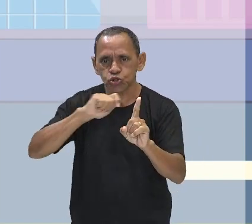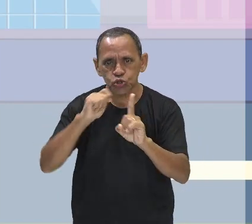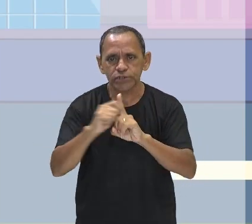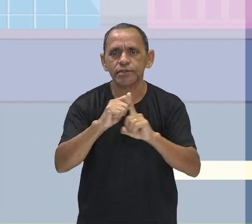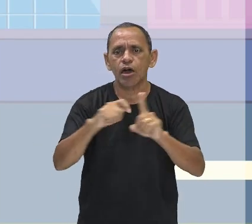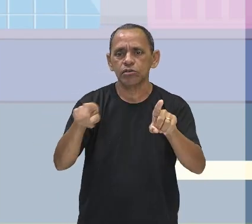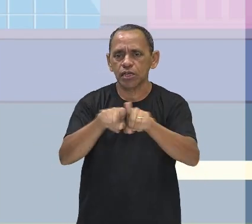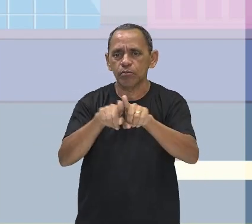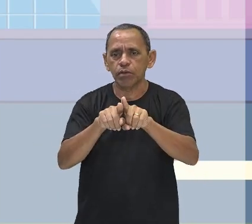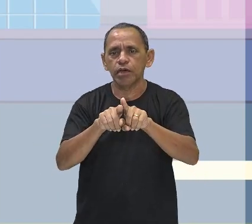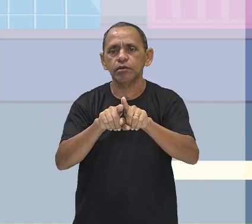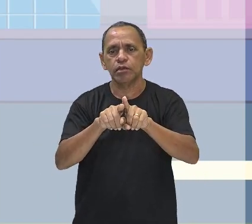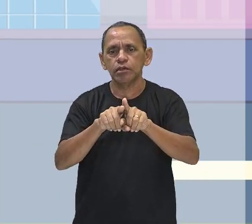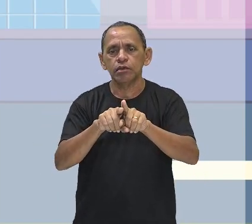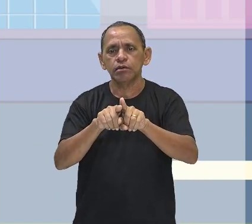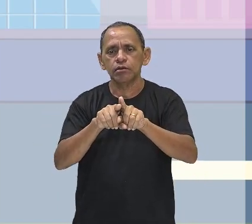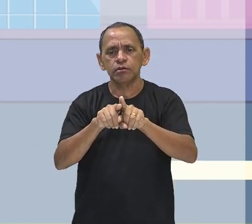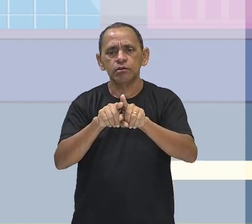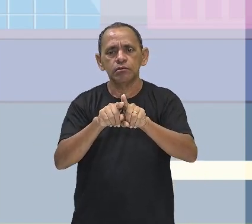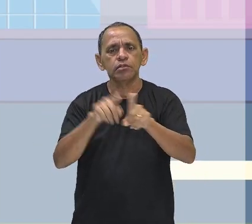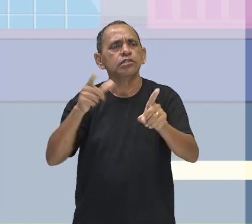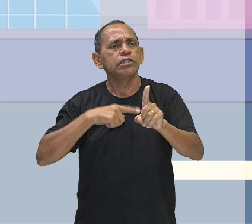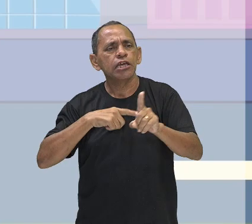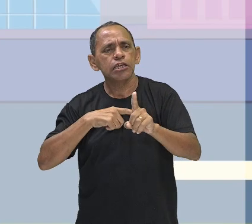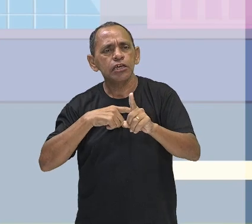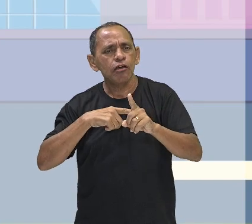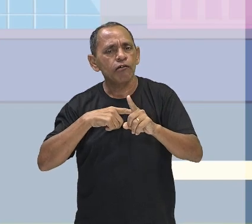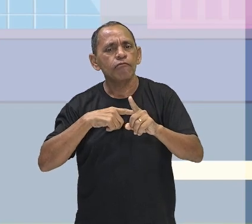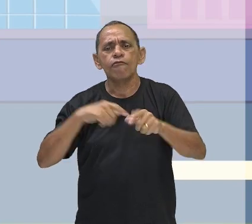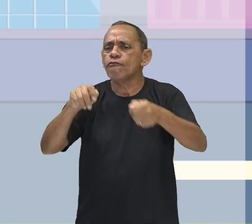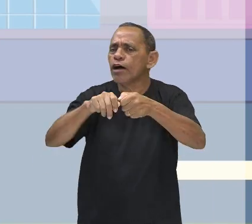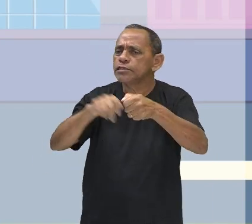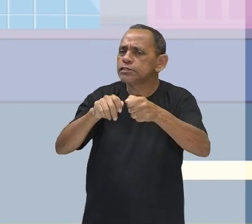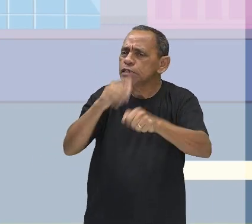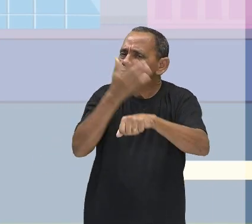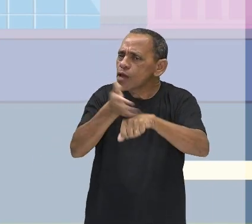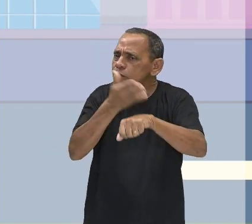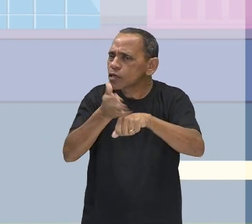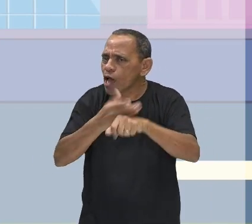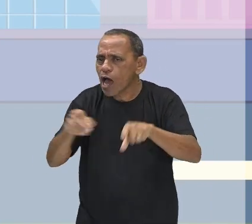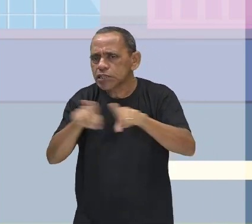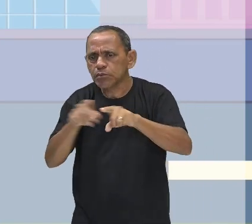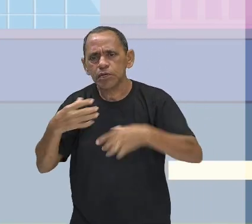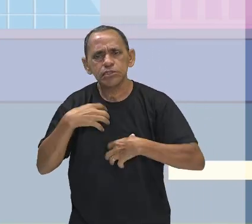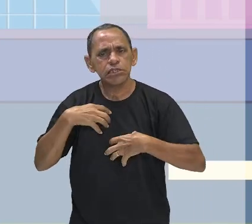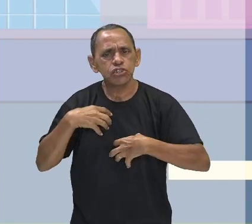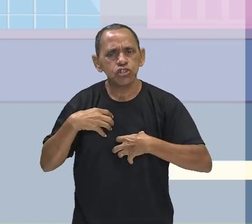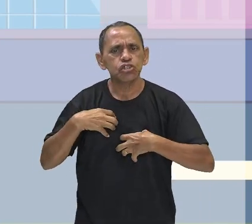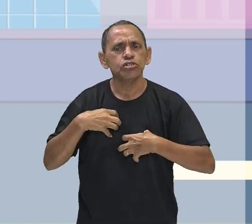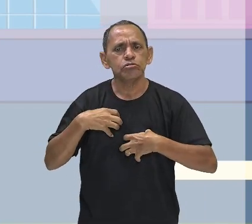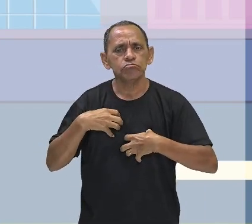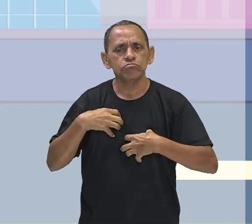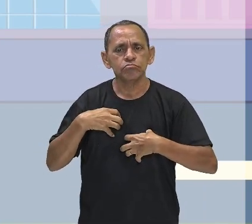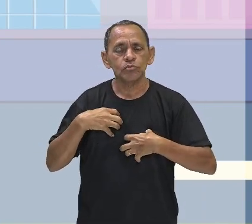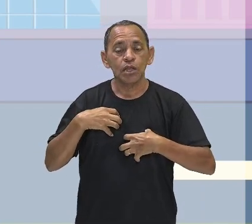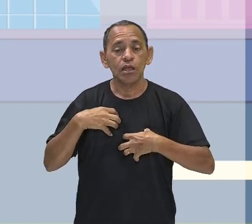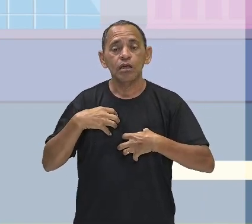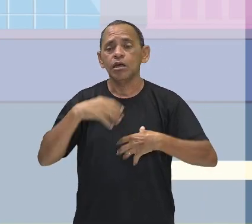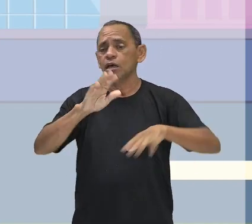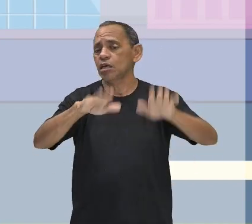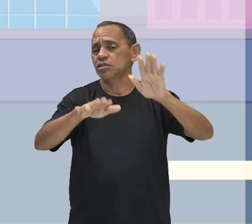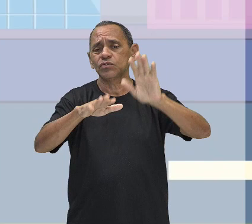são levados a fazer, a praticar, a sentir e às vezes nem sabe por